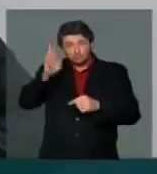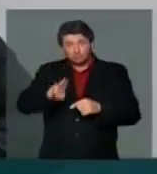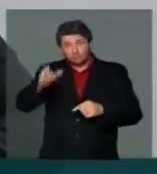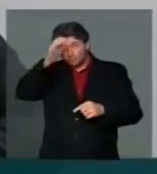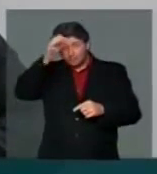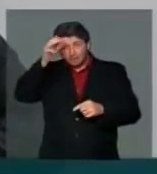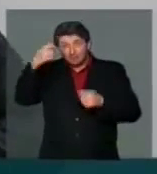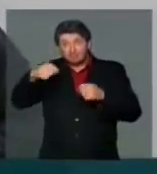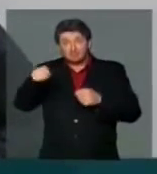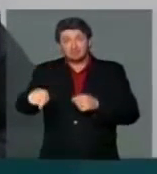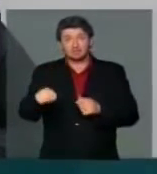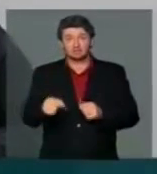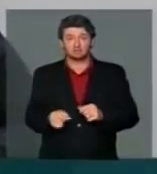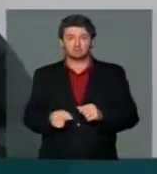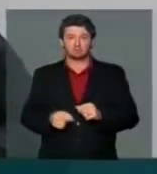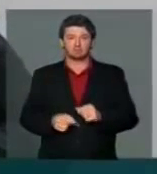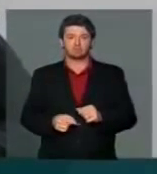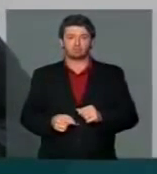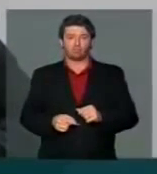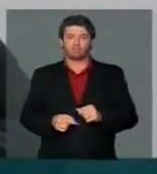usuários. E com